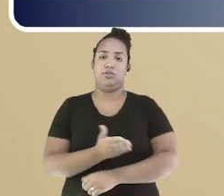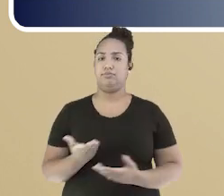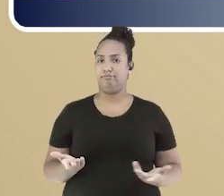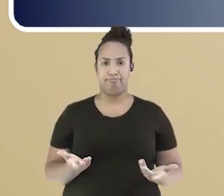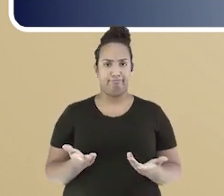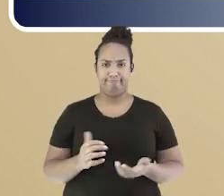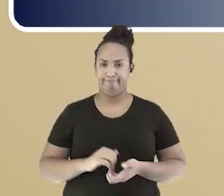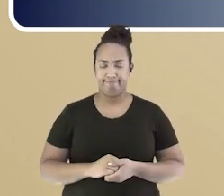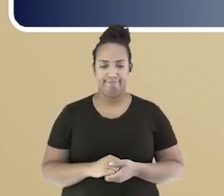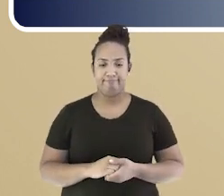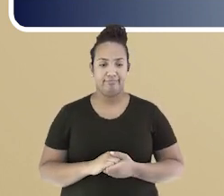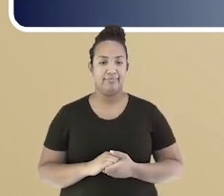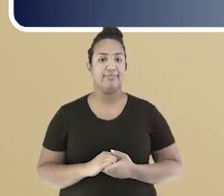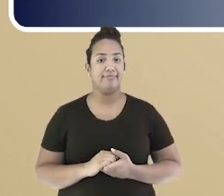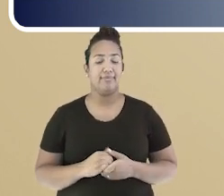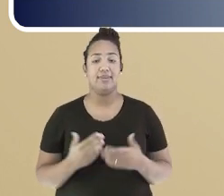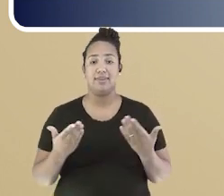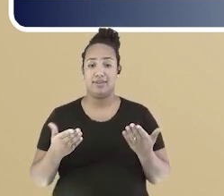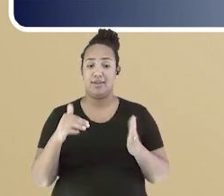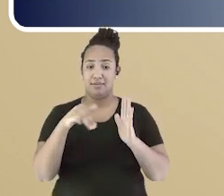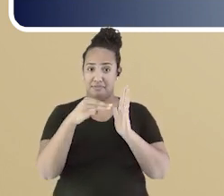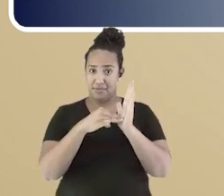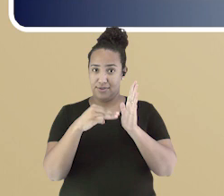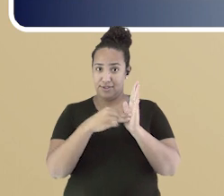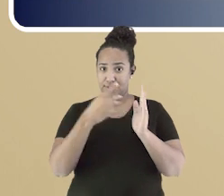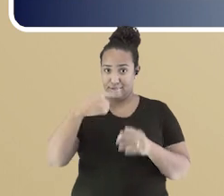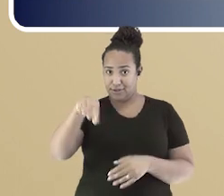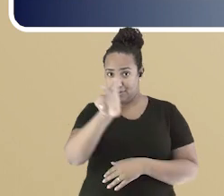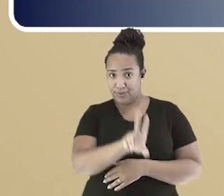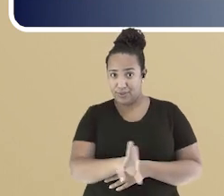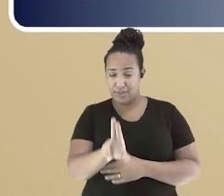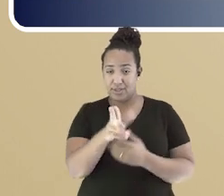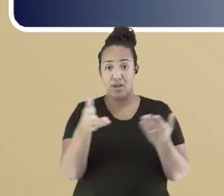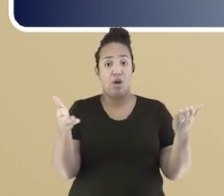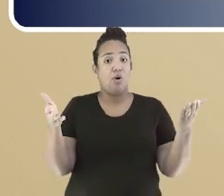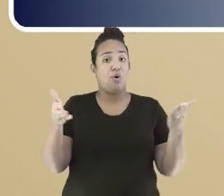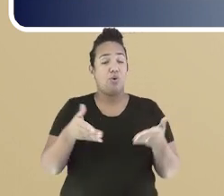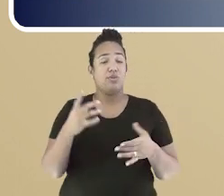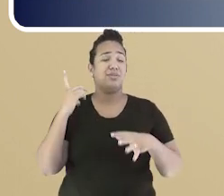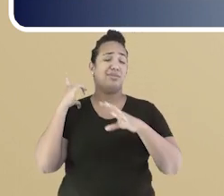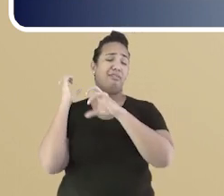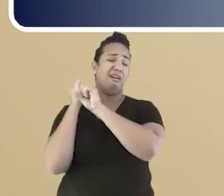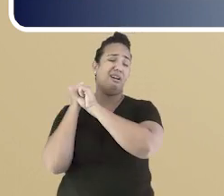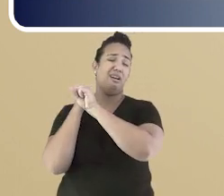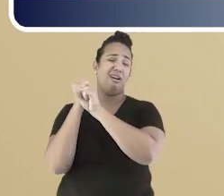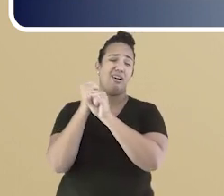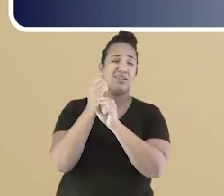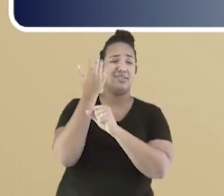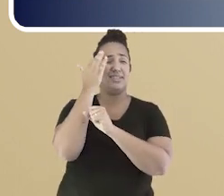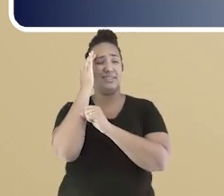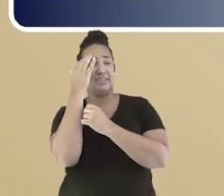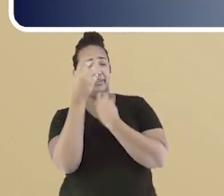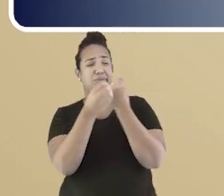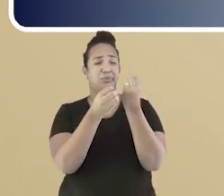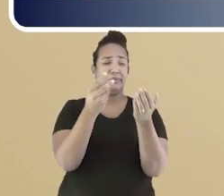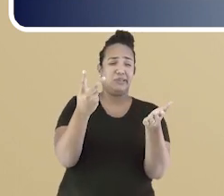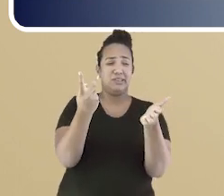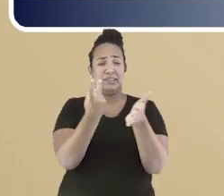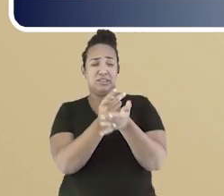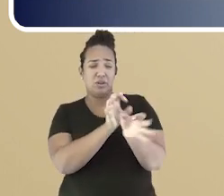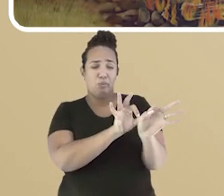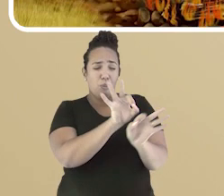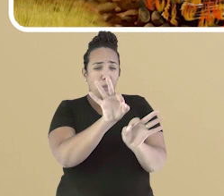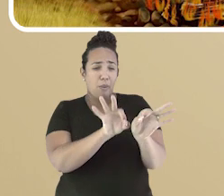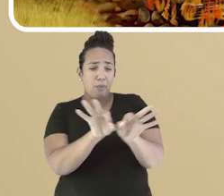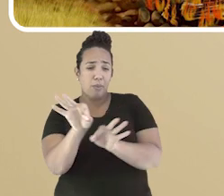Média. Esse é o método que nós usamos hoje, centenas de anos depois, para tentar organizar e entender melhor todos os